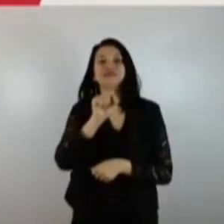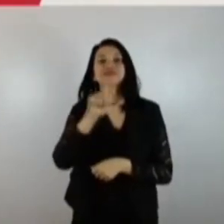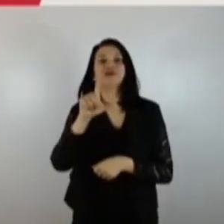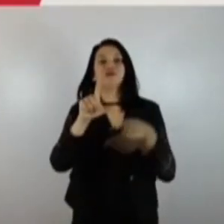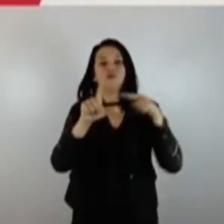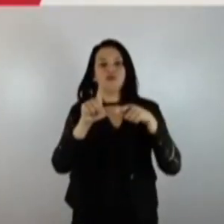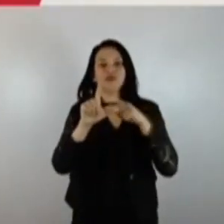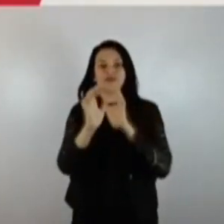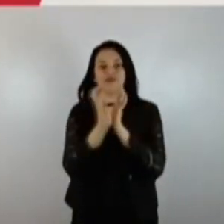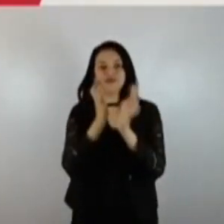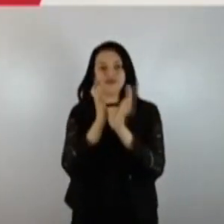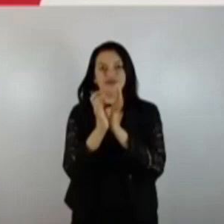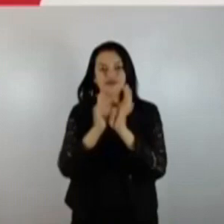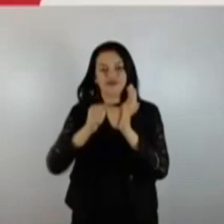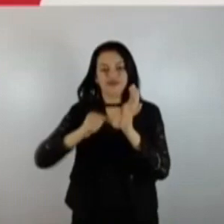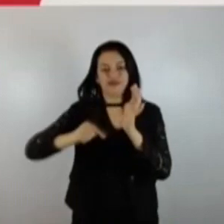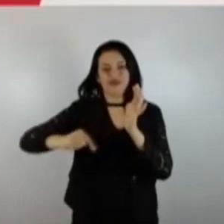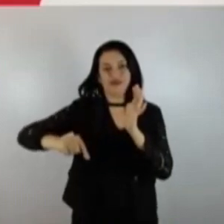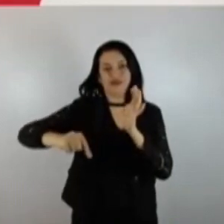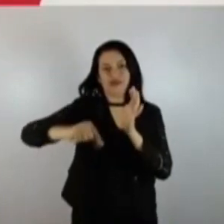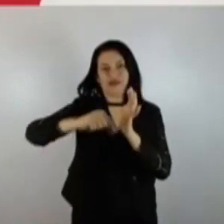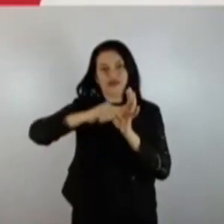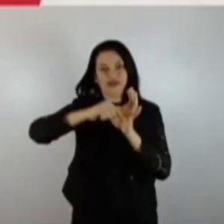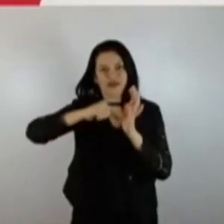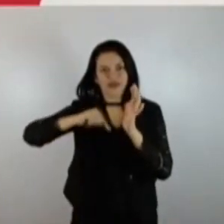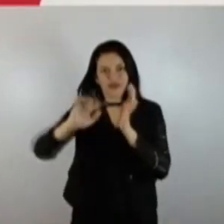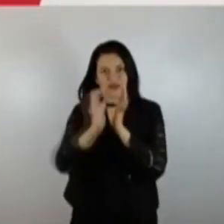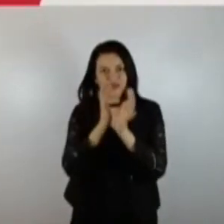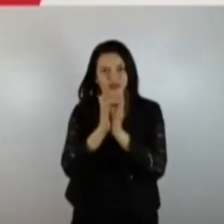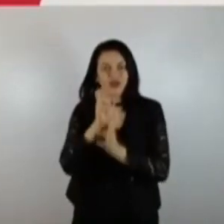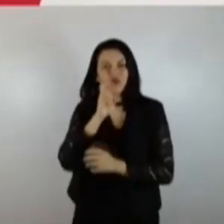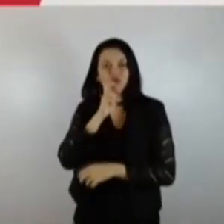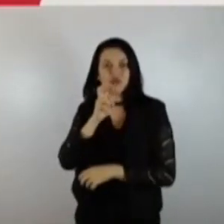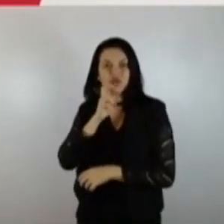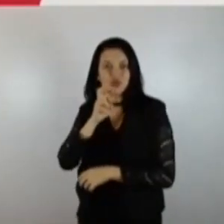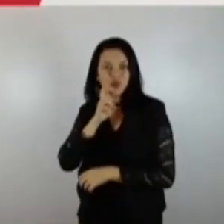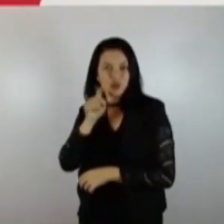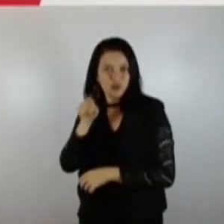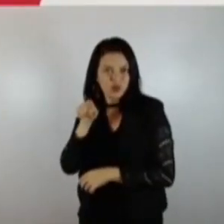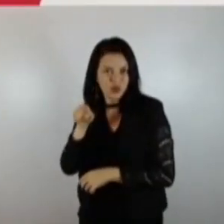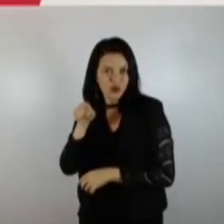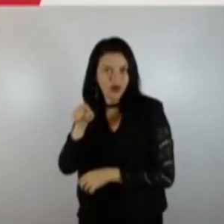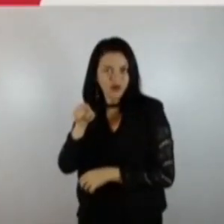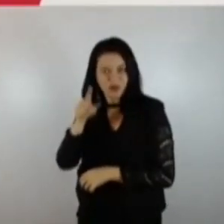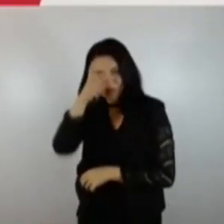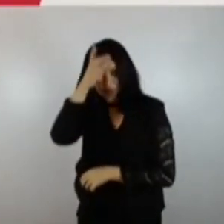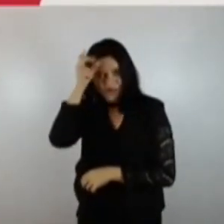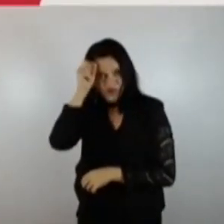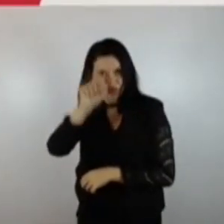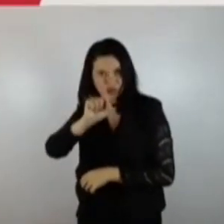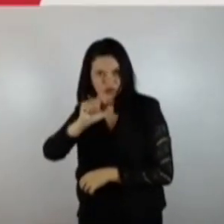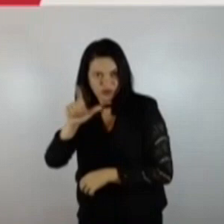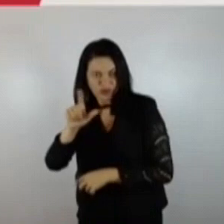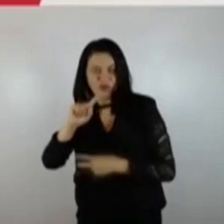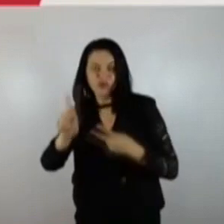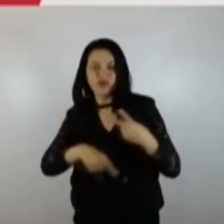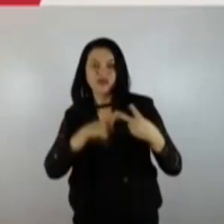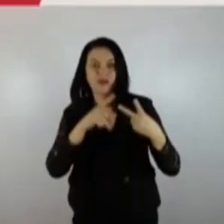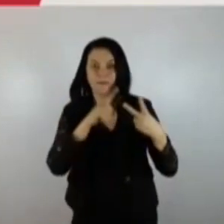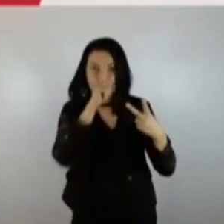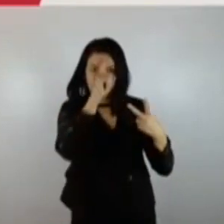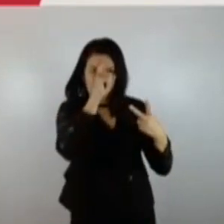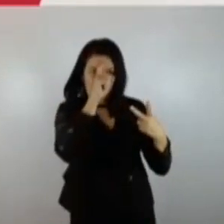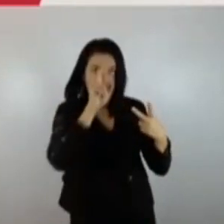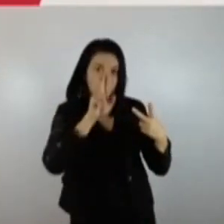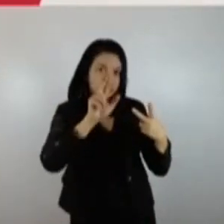temos somente hoje em funcionamento, além, claro, do socorrão da Prefeitura de São Luís, nós temos agora o Hospital Real.